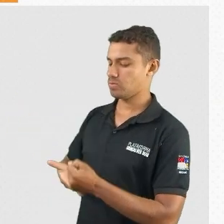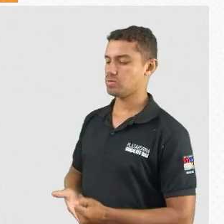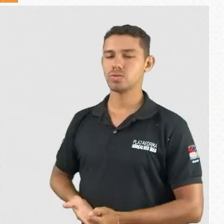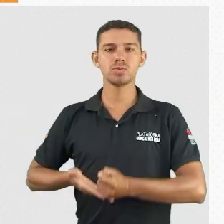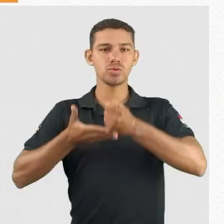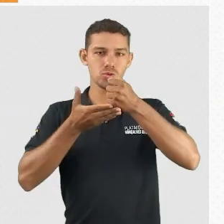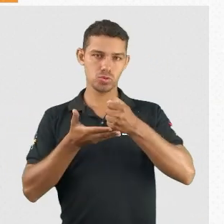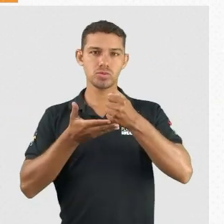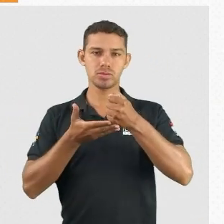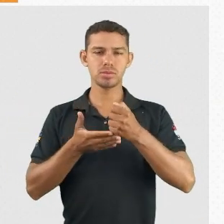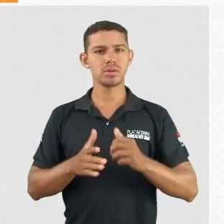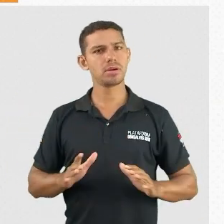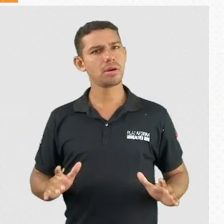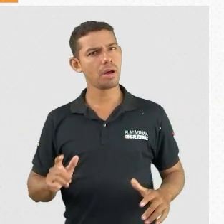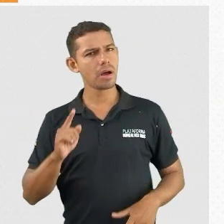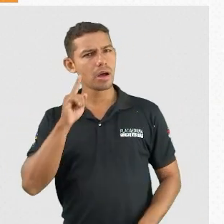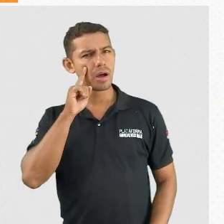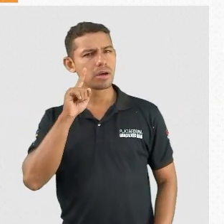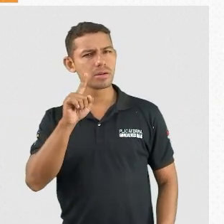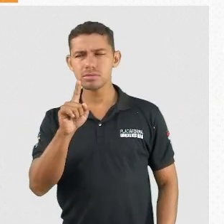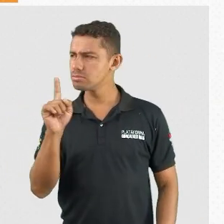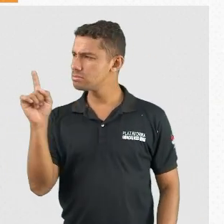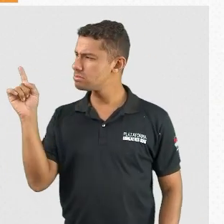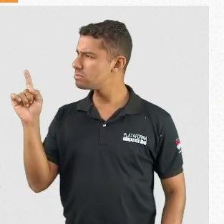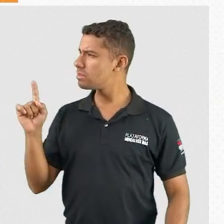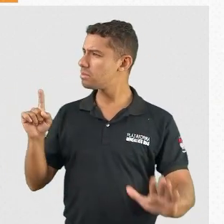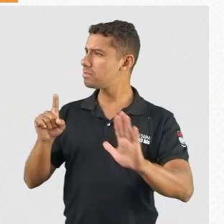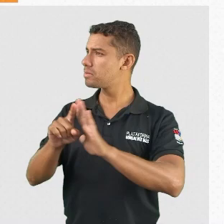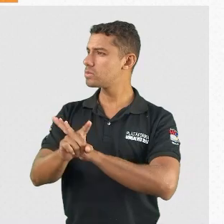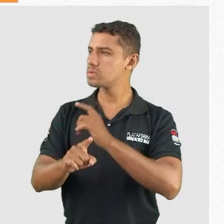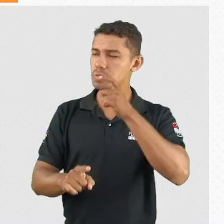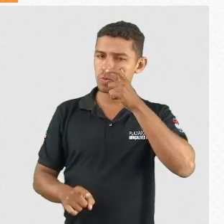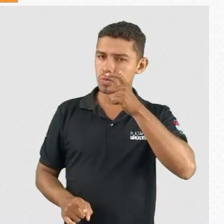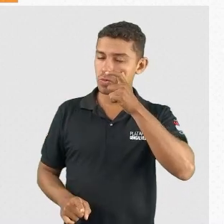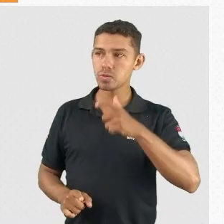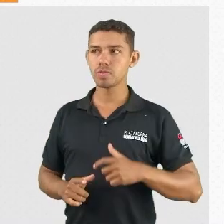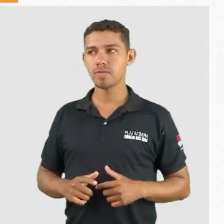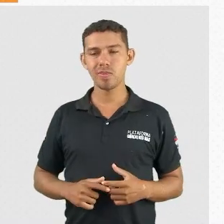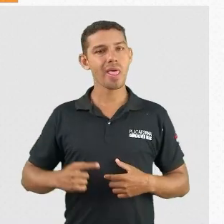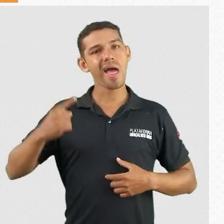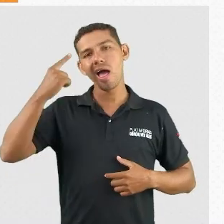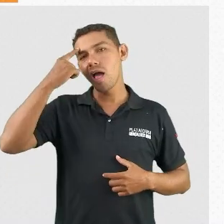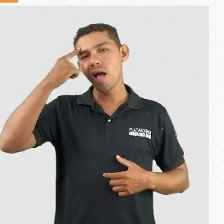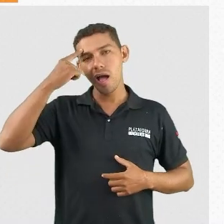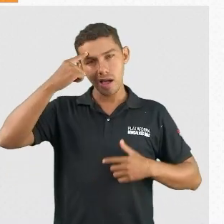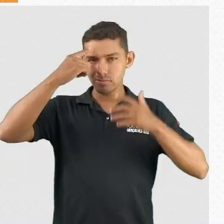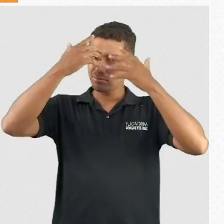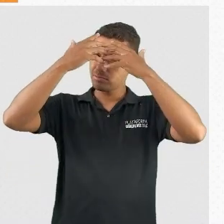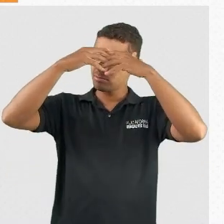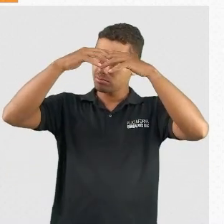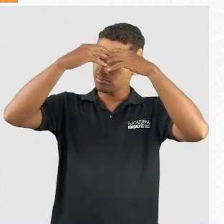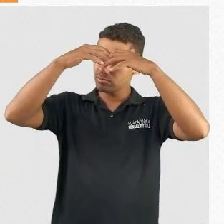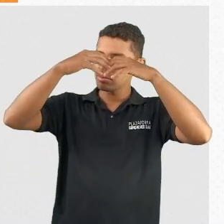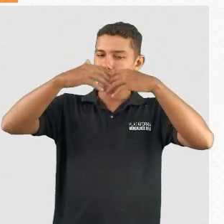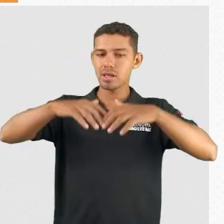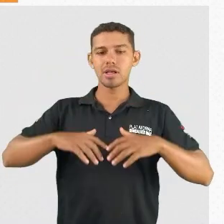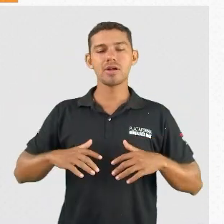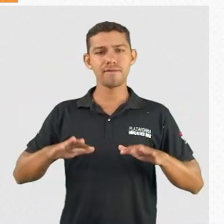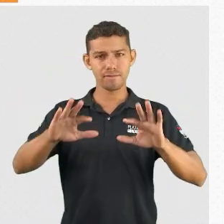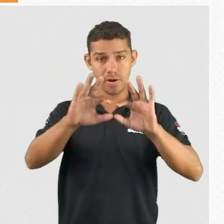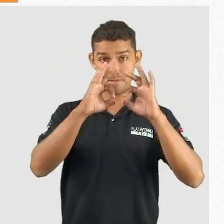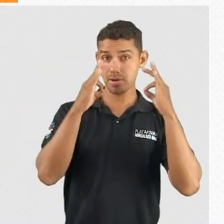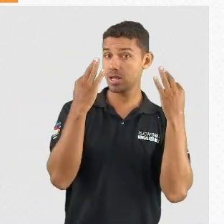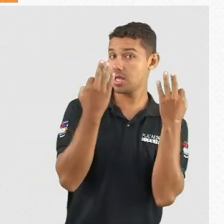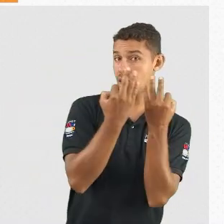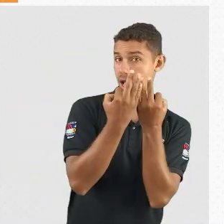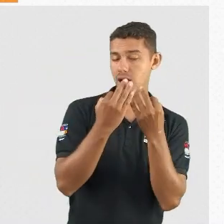sustentável? Olha que pergunta interessante para você ir aí, né, pensar um pouquinho sobre seus familiares, sobre